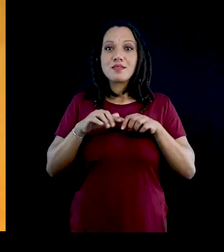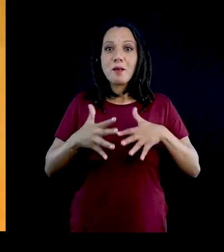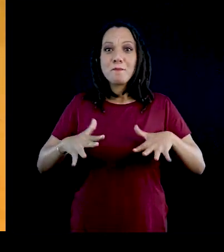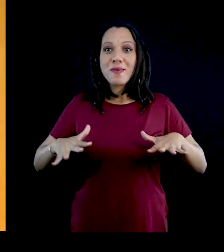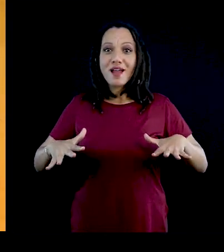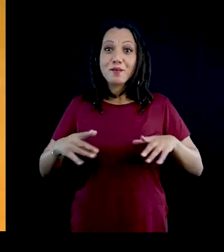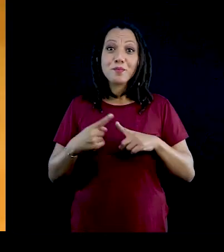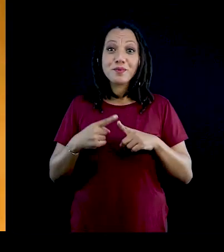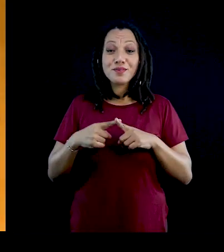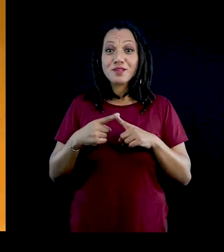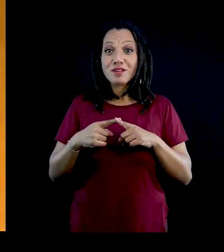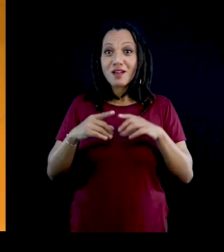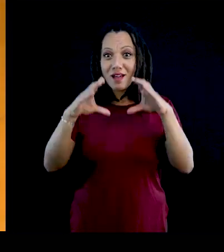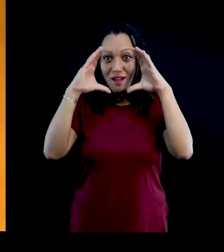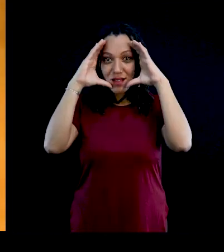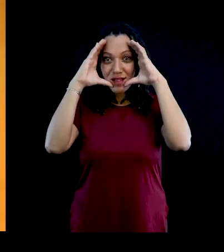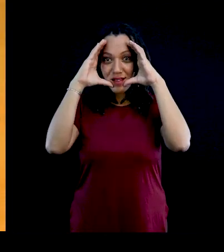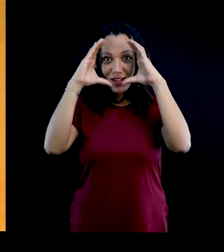para ele